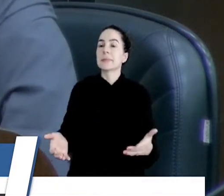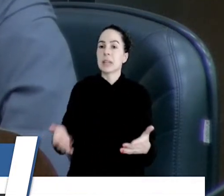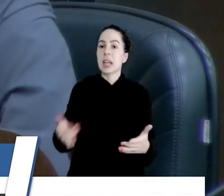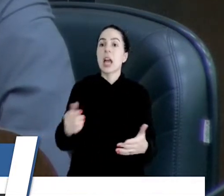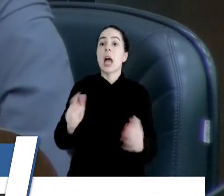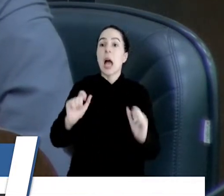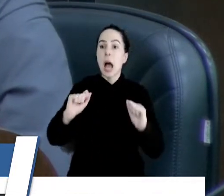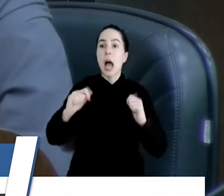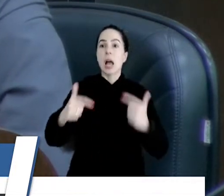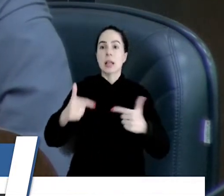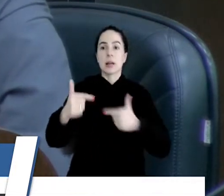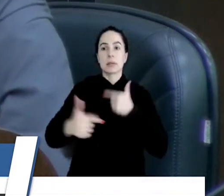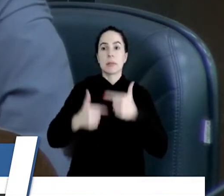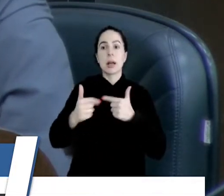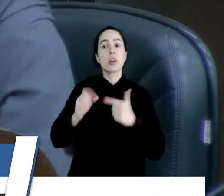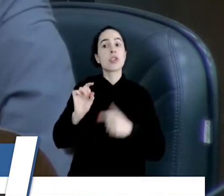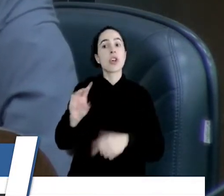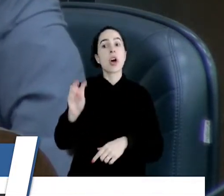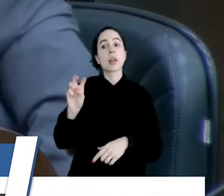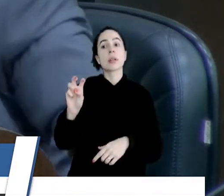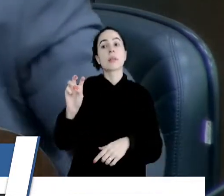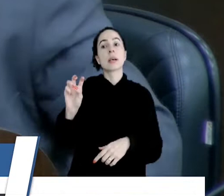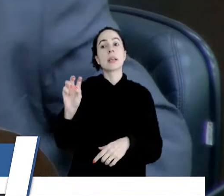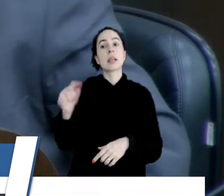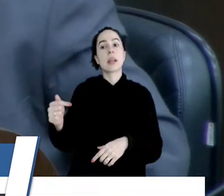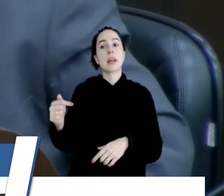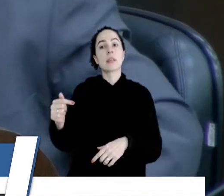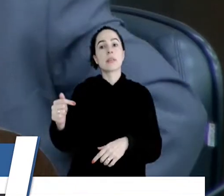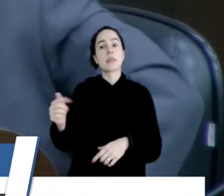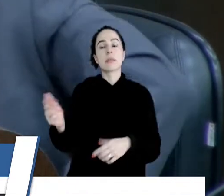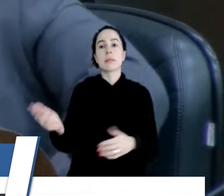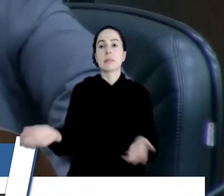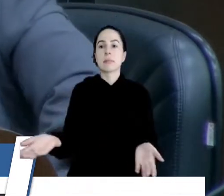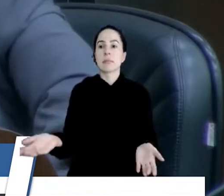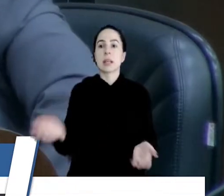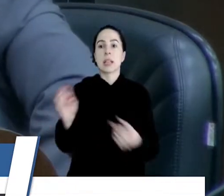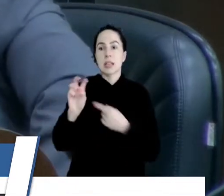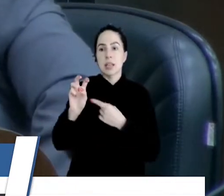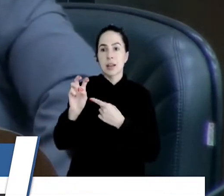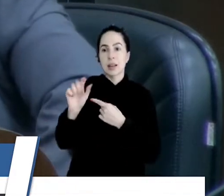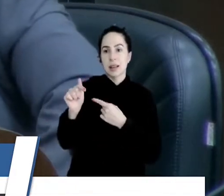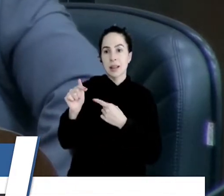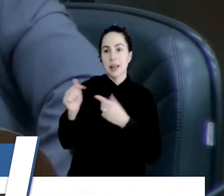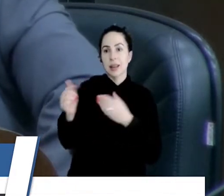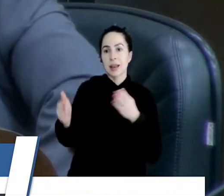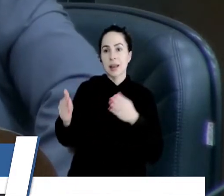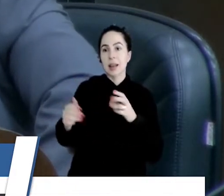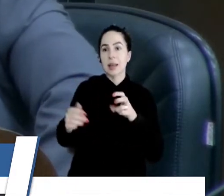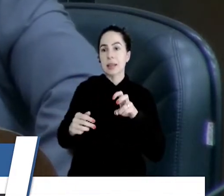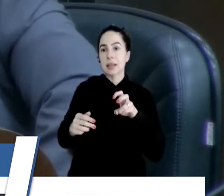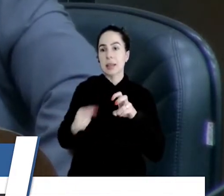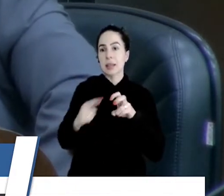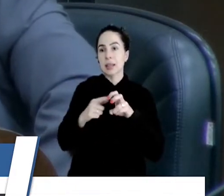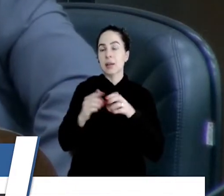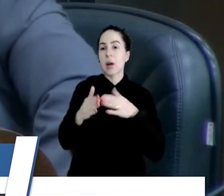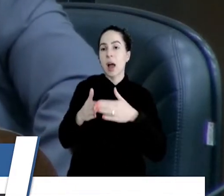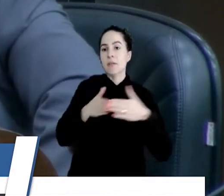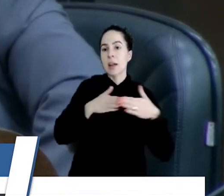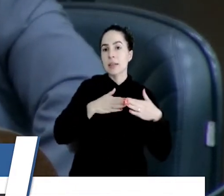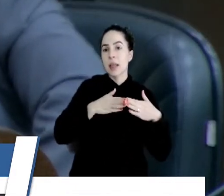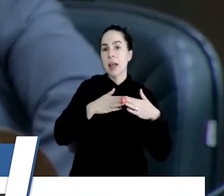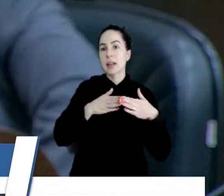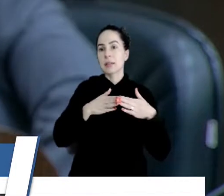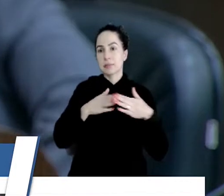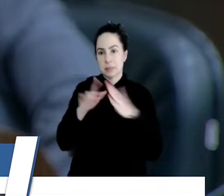temos 57, Marcelo. E desses 57, 5, encontram-se afastados, a pesquisa que eu fiz,